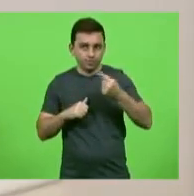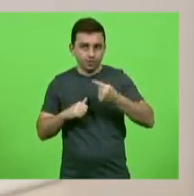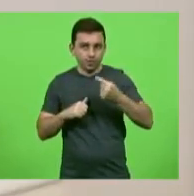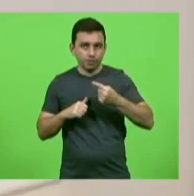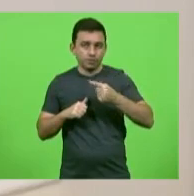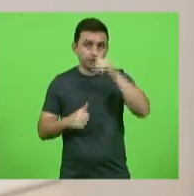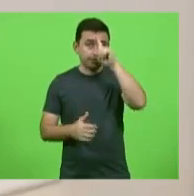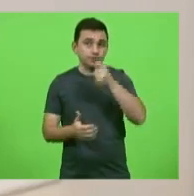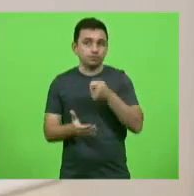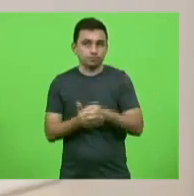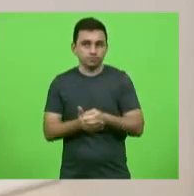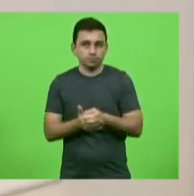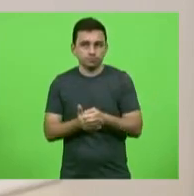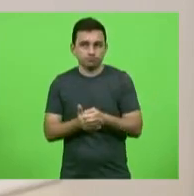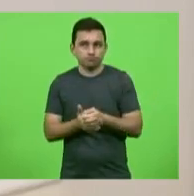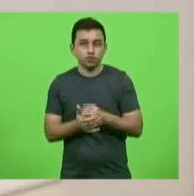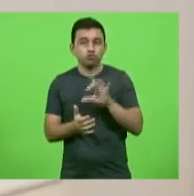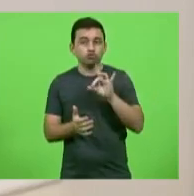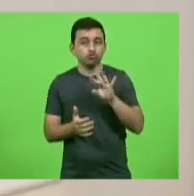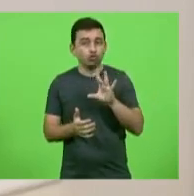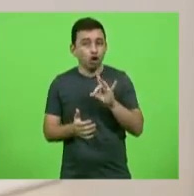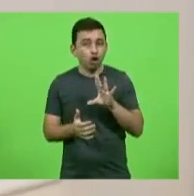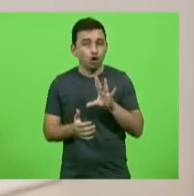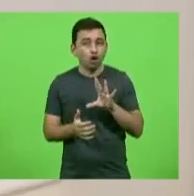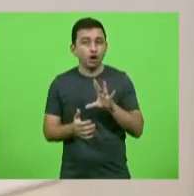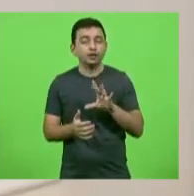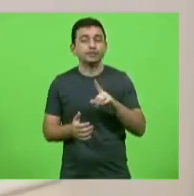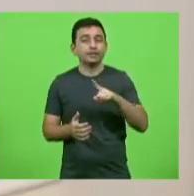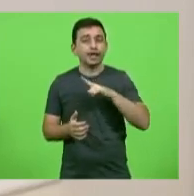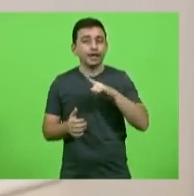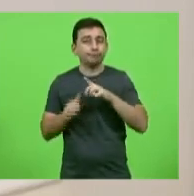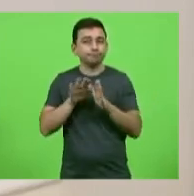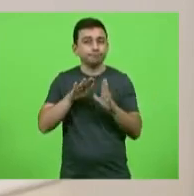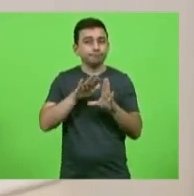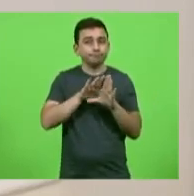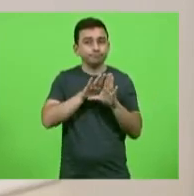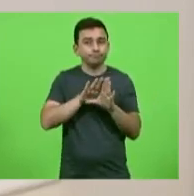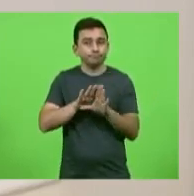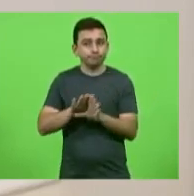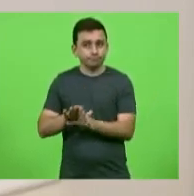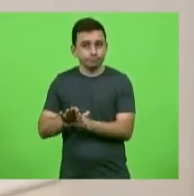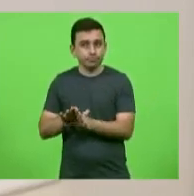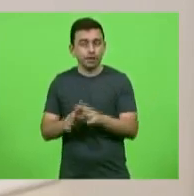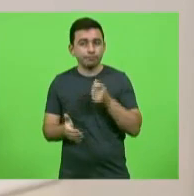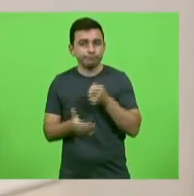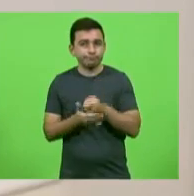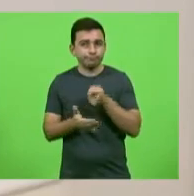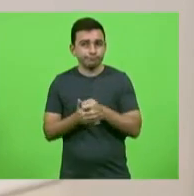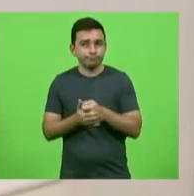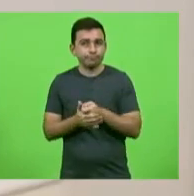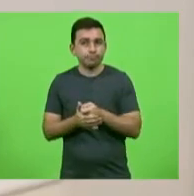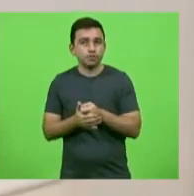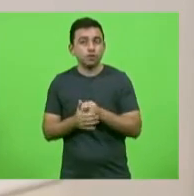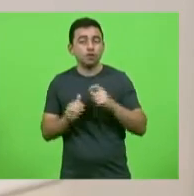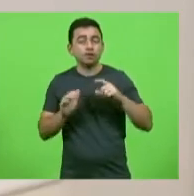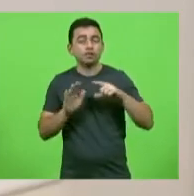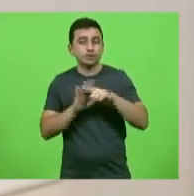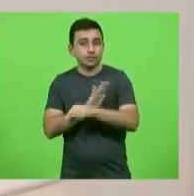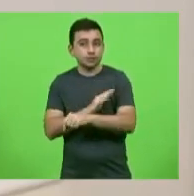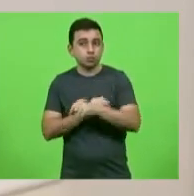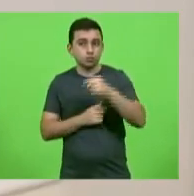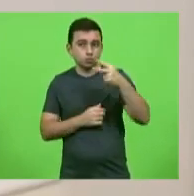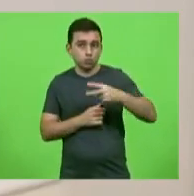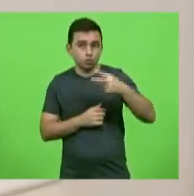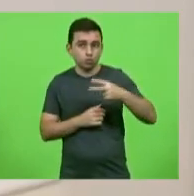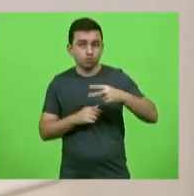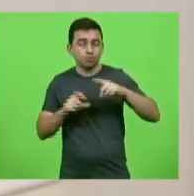determina, excepcionalmente, ficam dispensadas as exigências previstas no inciso 2 do parágrafo